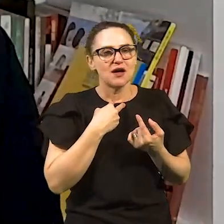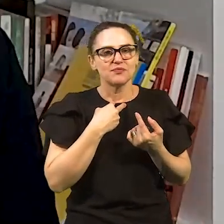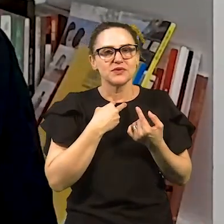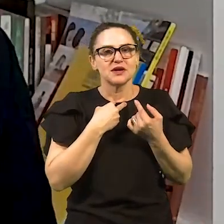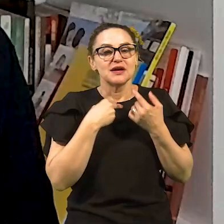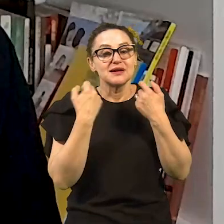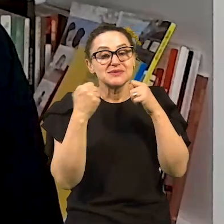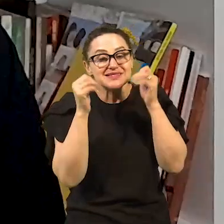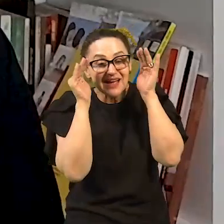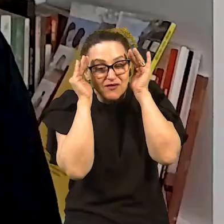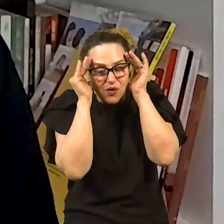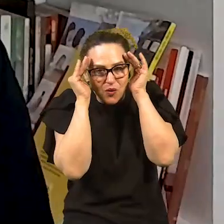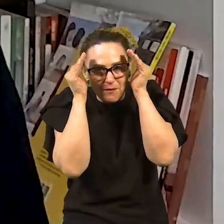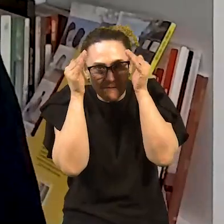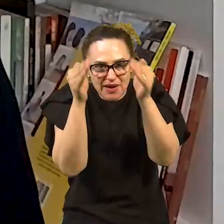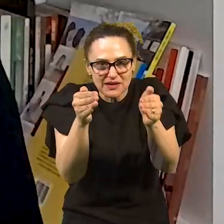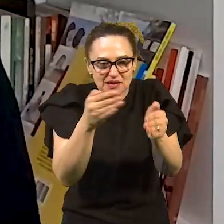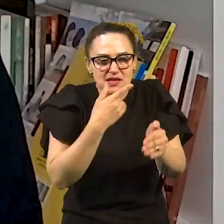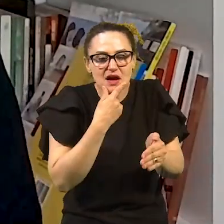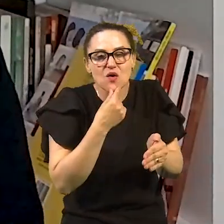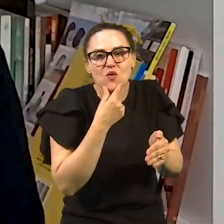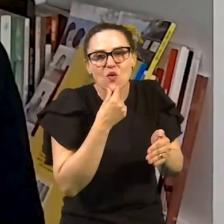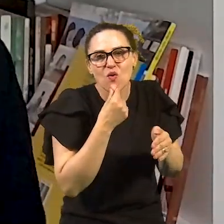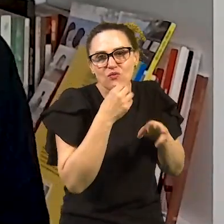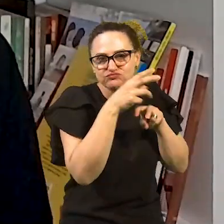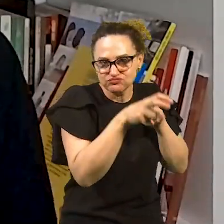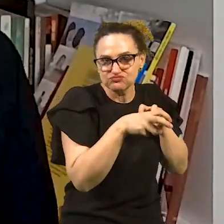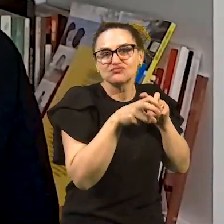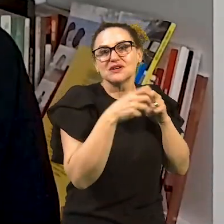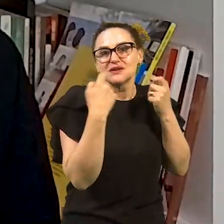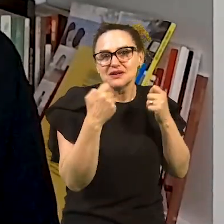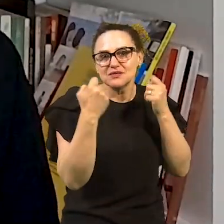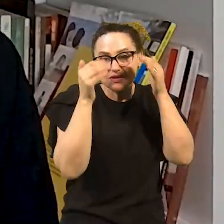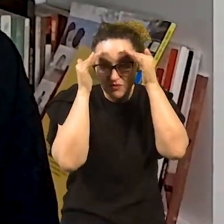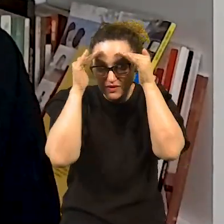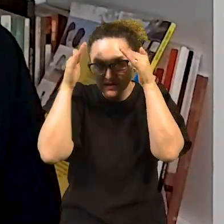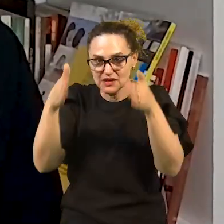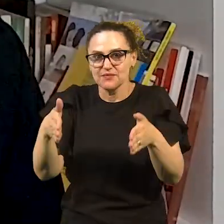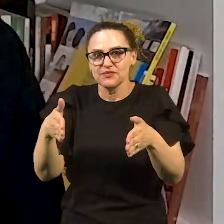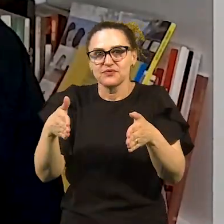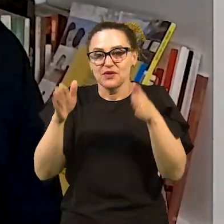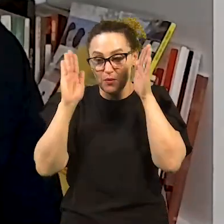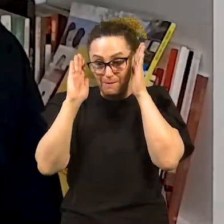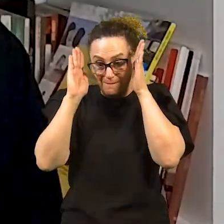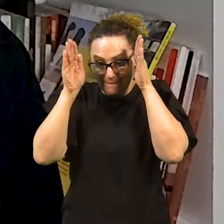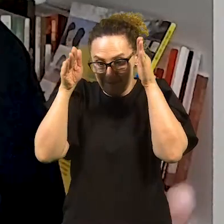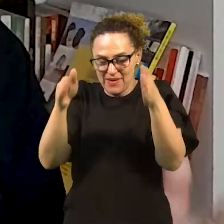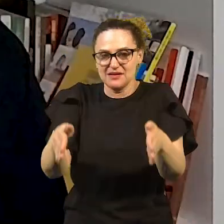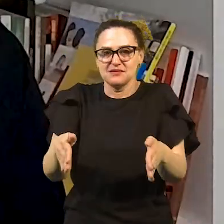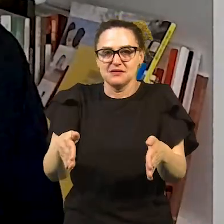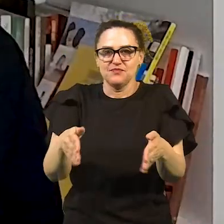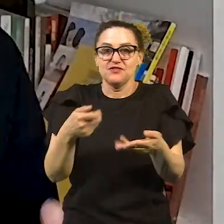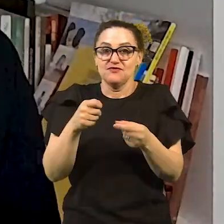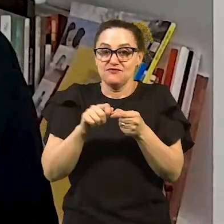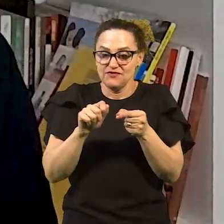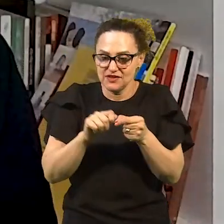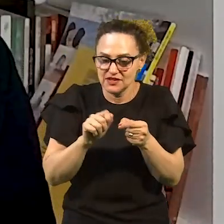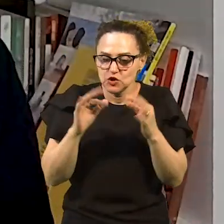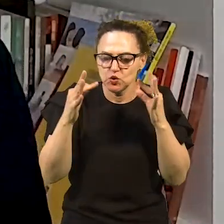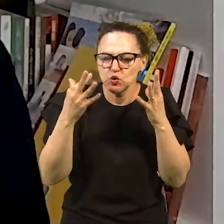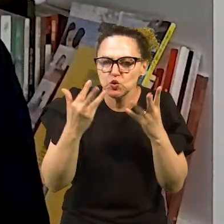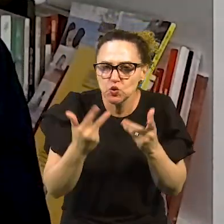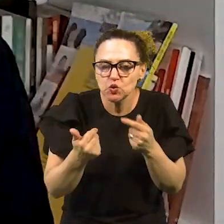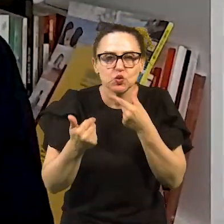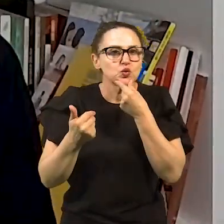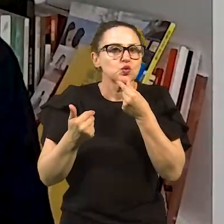Ele entende que esse fazendeiro tem de fato poder sobre a vida deles. E aí a gente vai ver uma série de